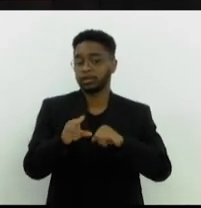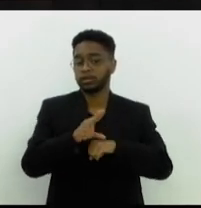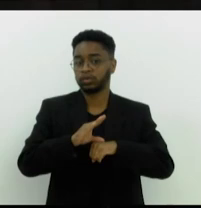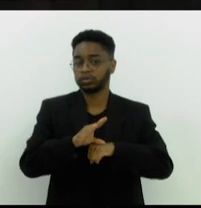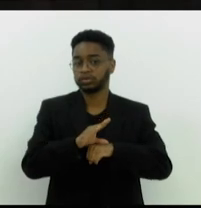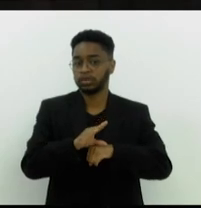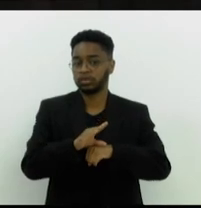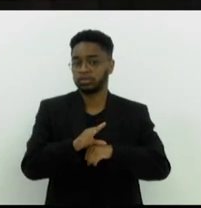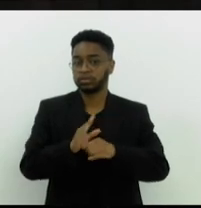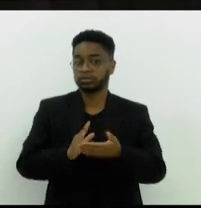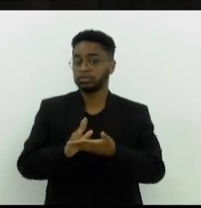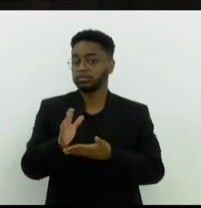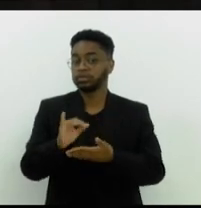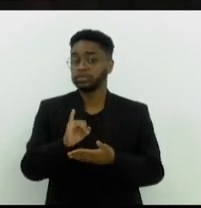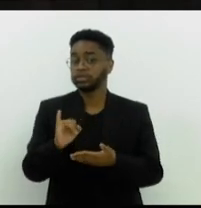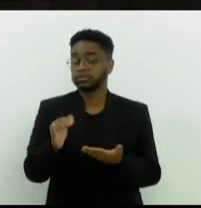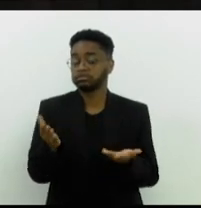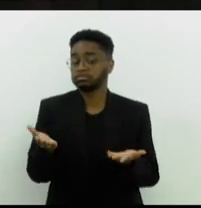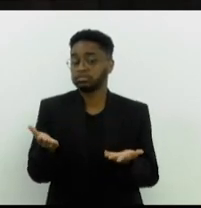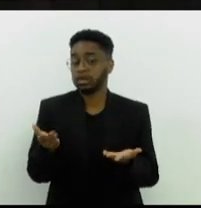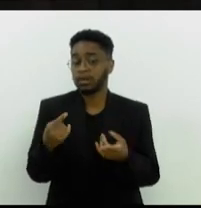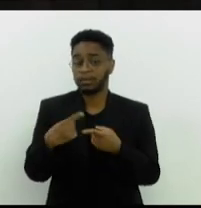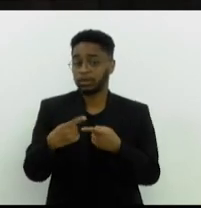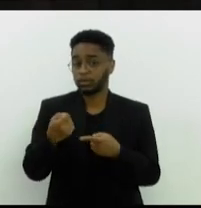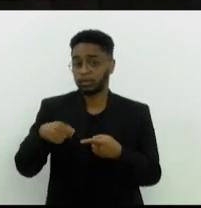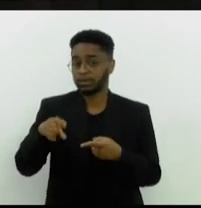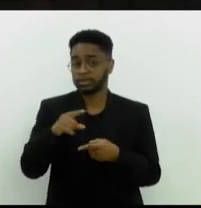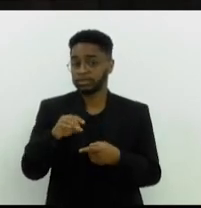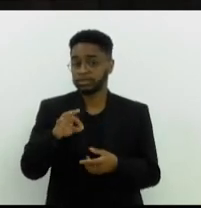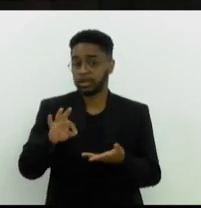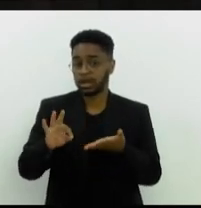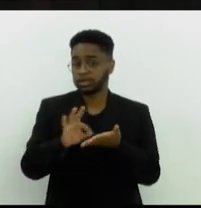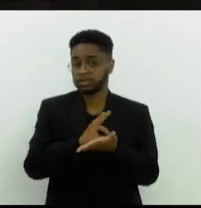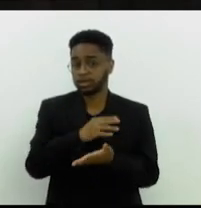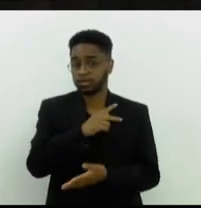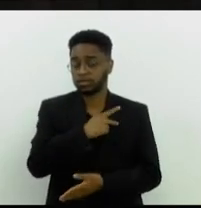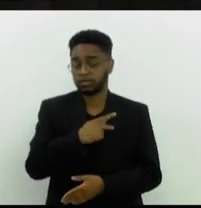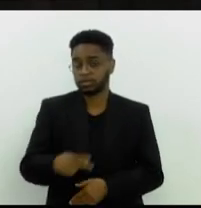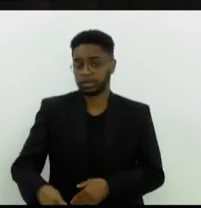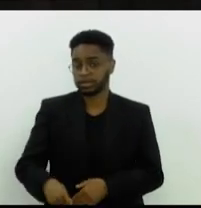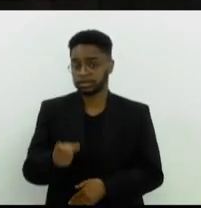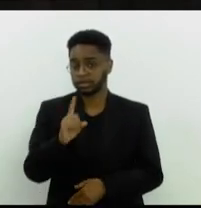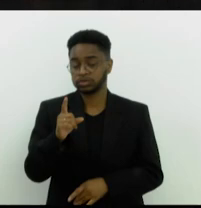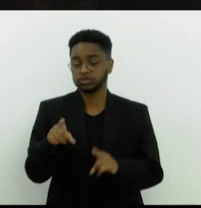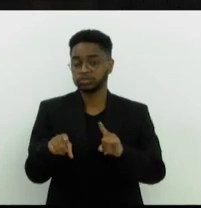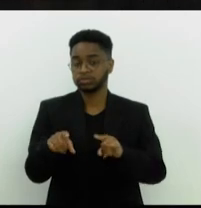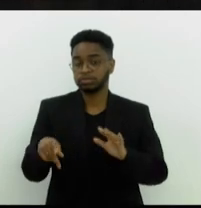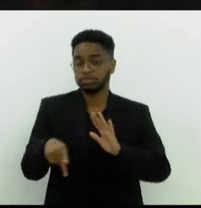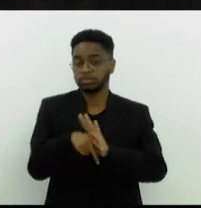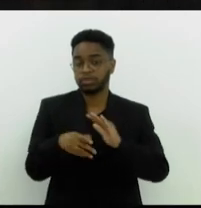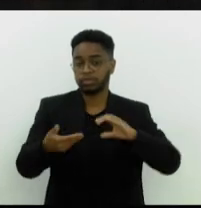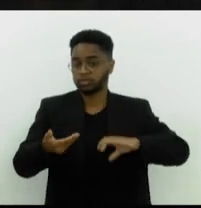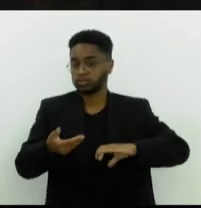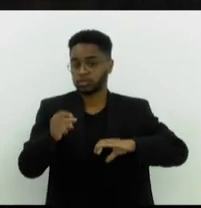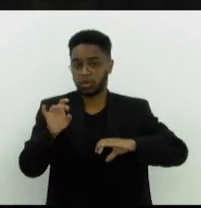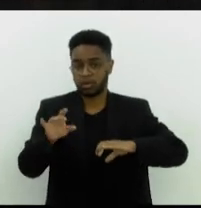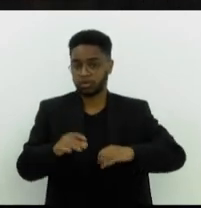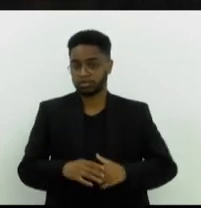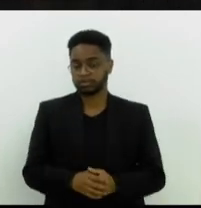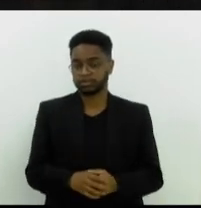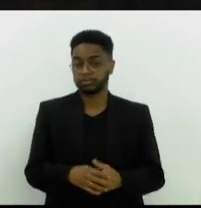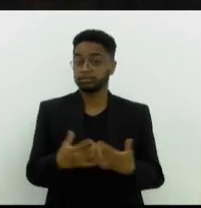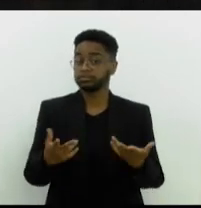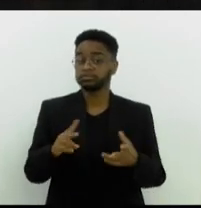precisa sanção do presidente da República. A sanção é do Congresso Nacional. Quer